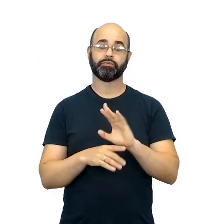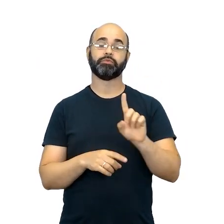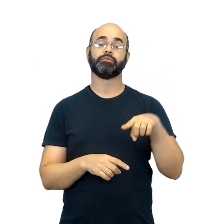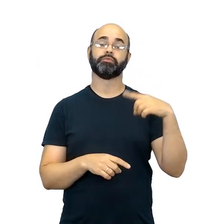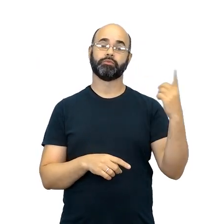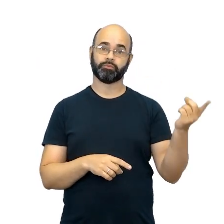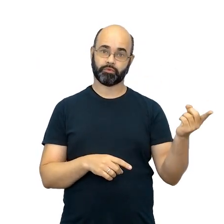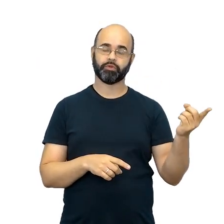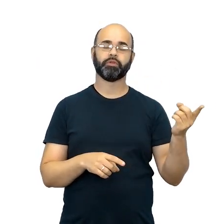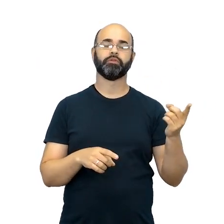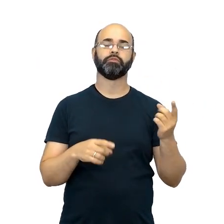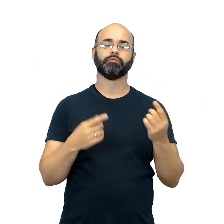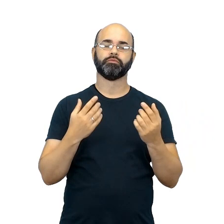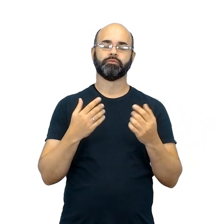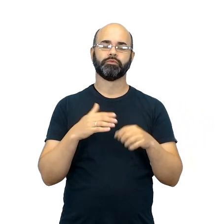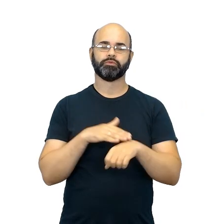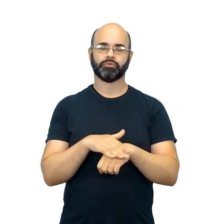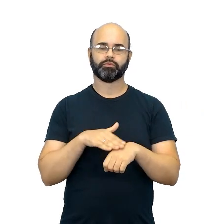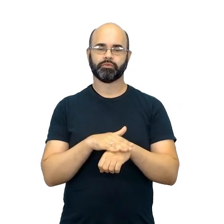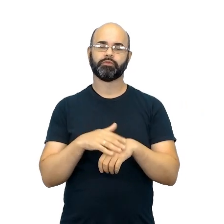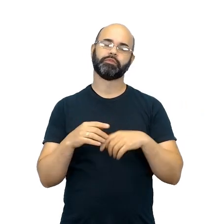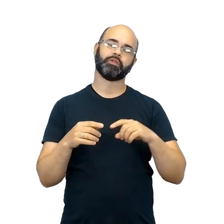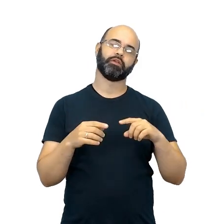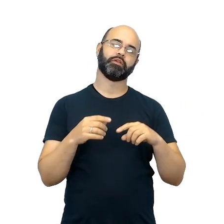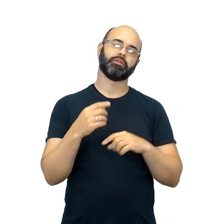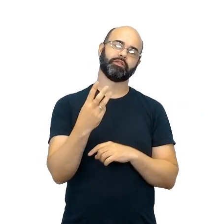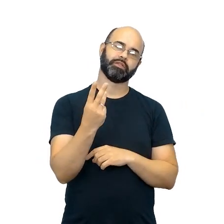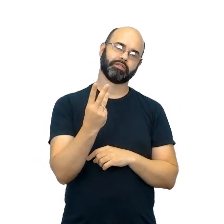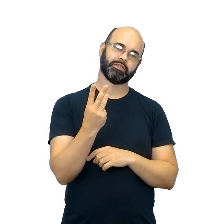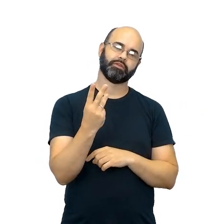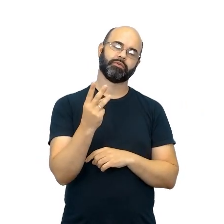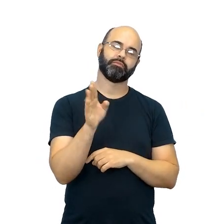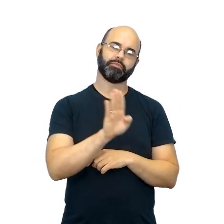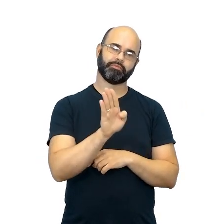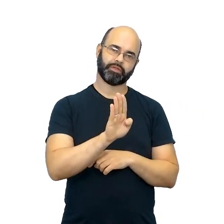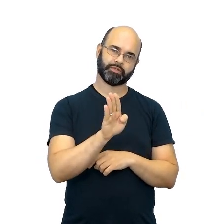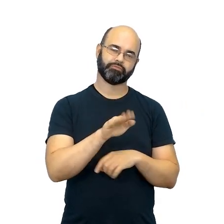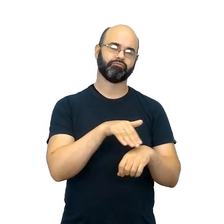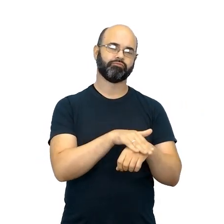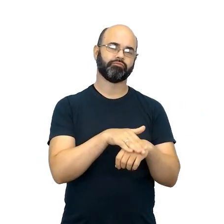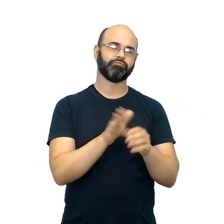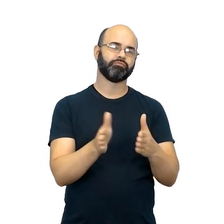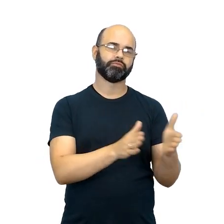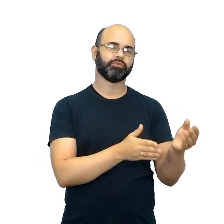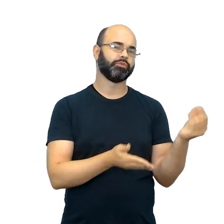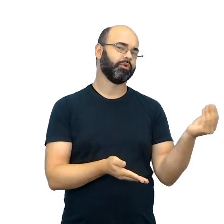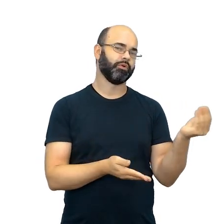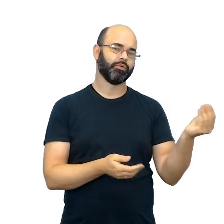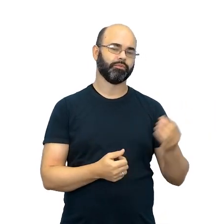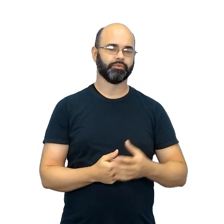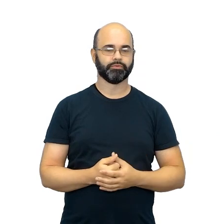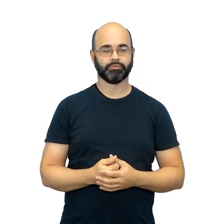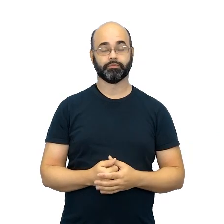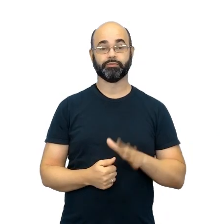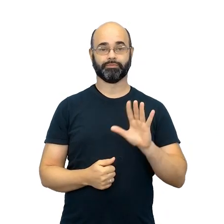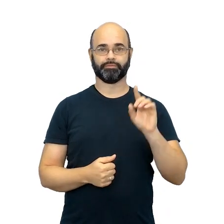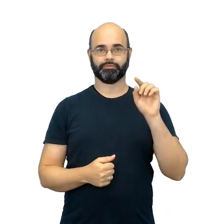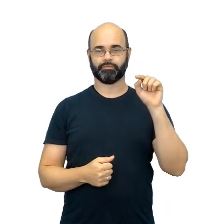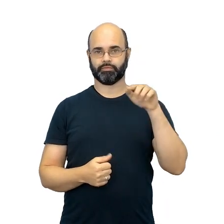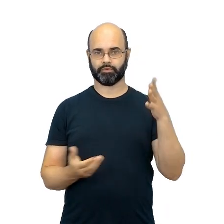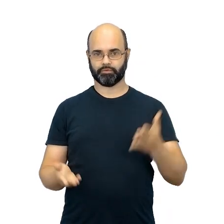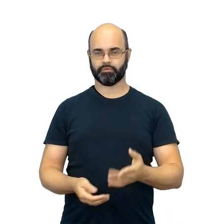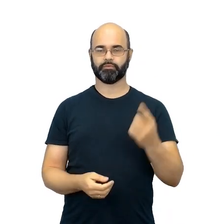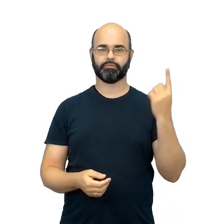sobre as sequências de atividade do terceiro bimestre. Lembrando, gente, nós ainda estamos no primeiro bimestre,